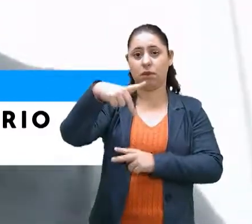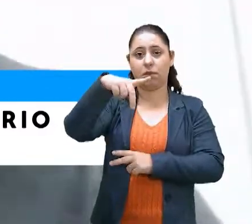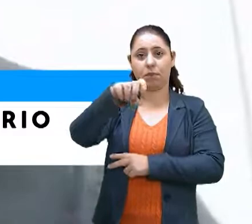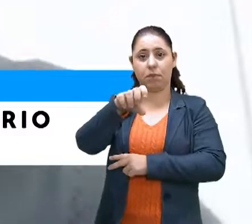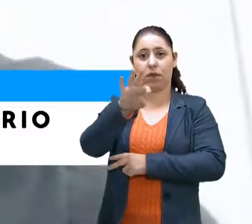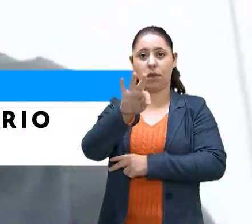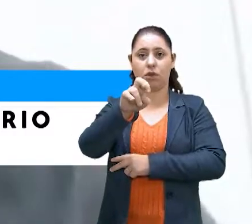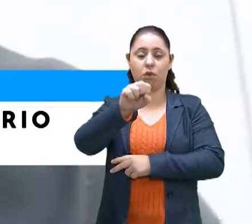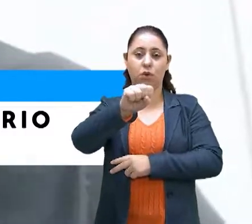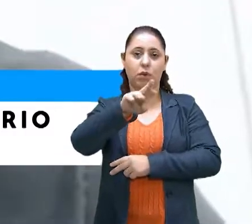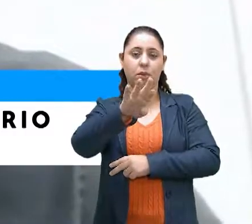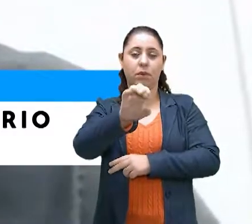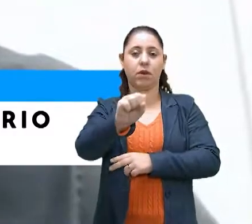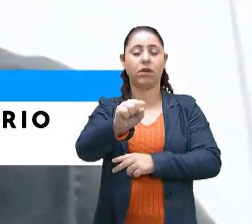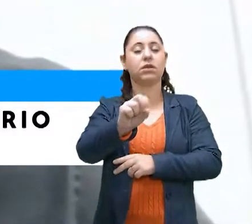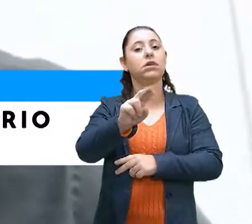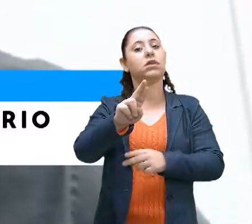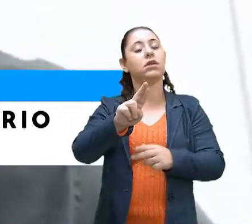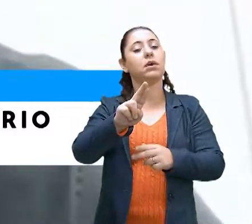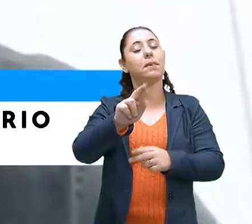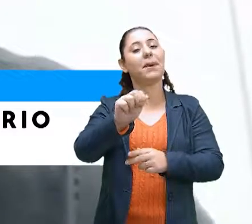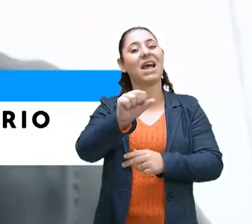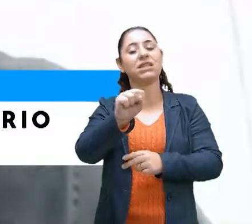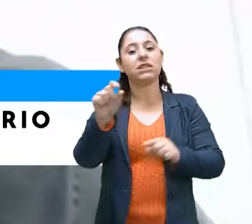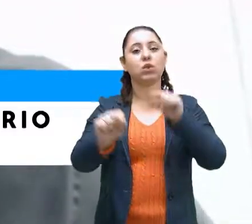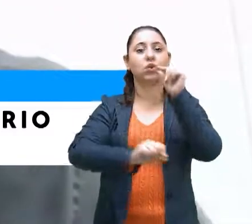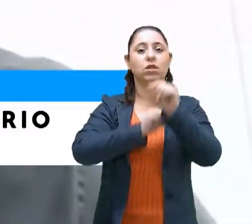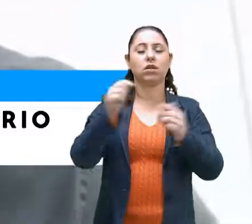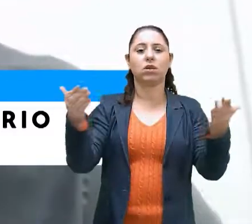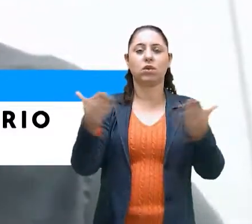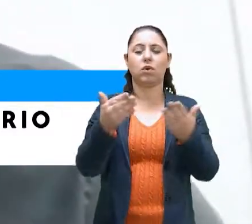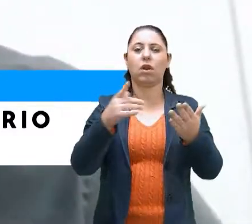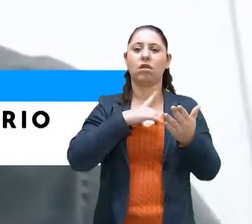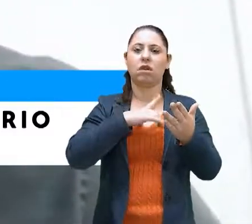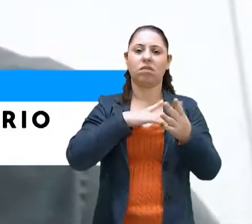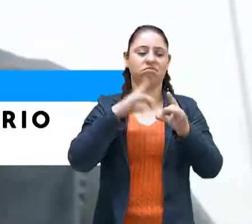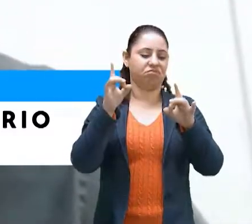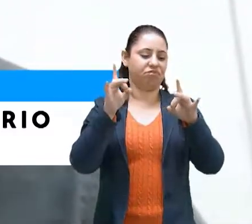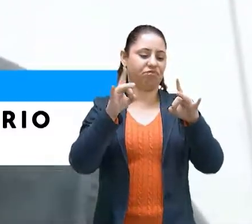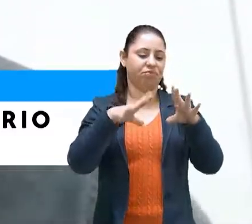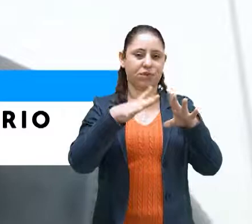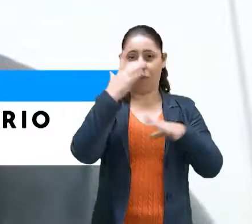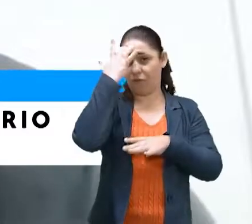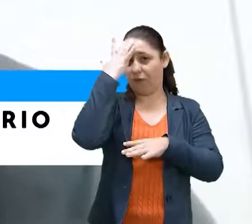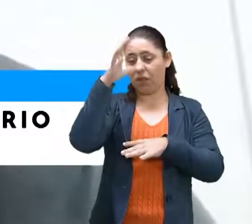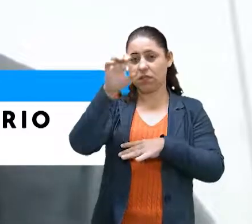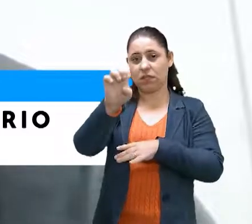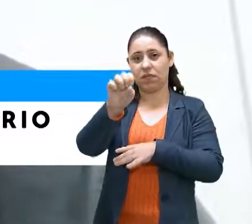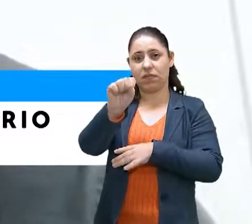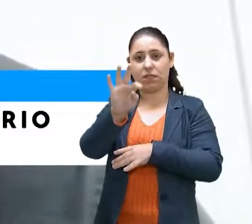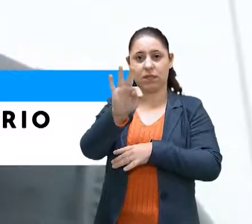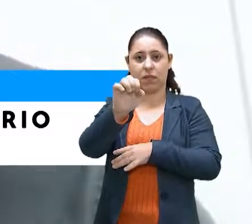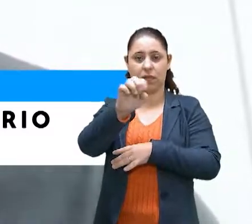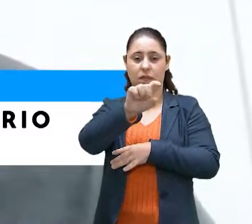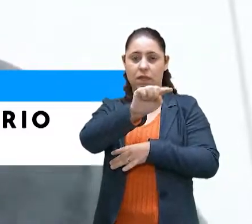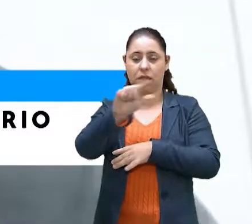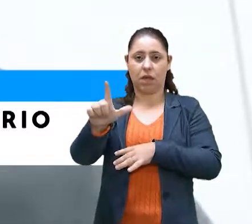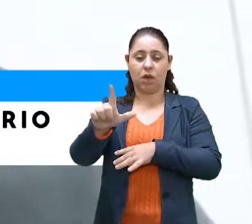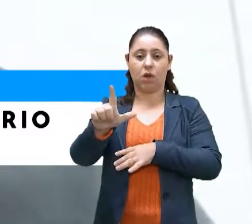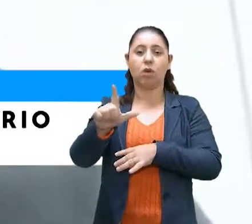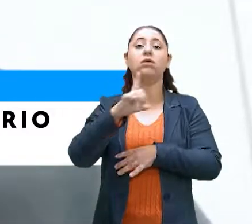a Petrobras passou a exercer o seu poder de mercado, deixando de lado a face